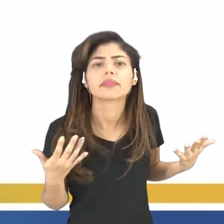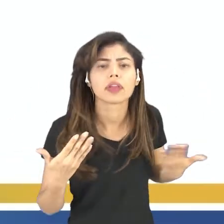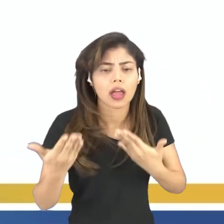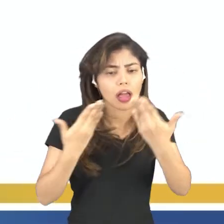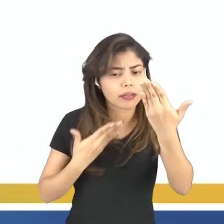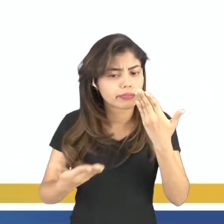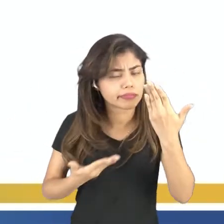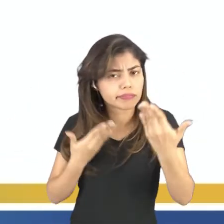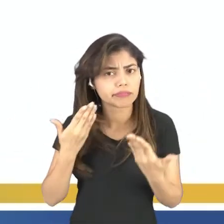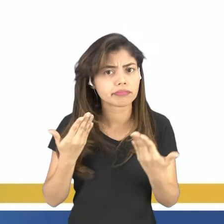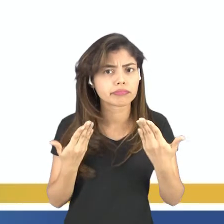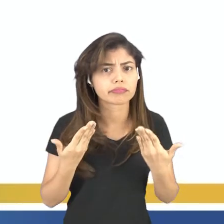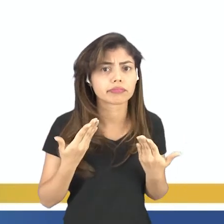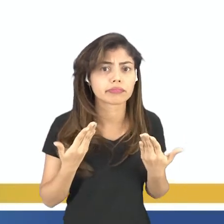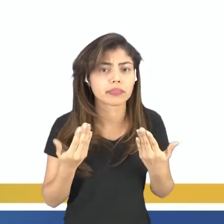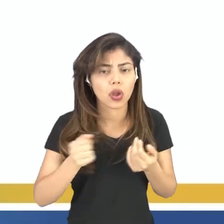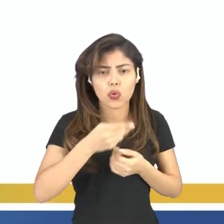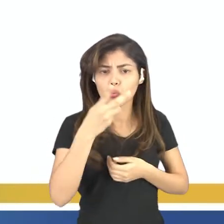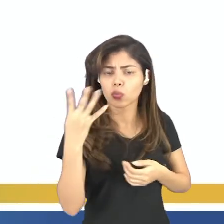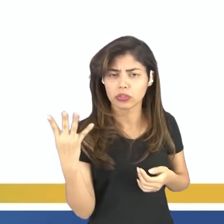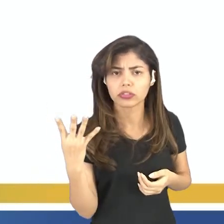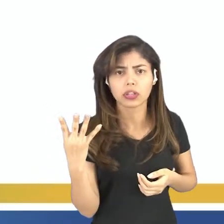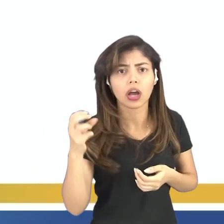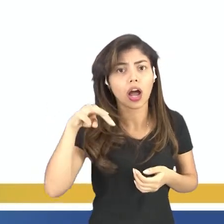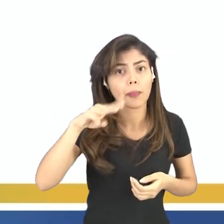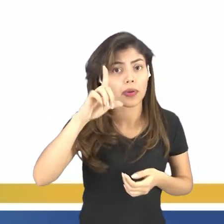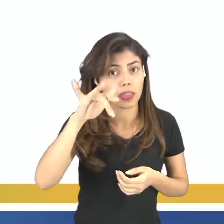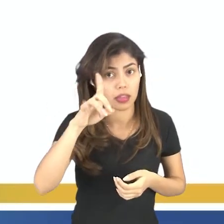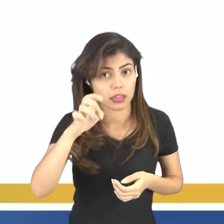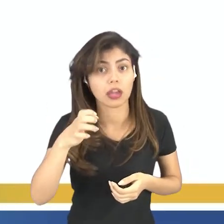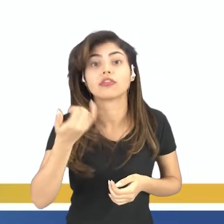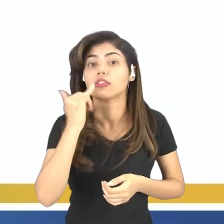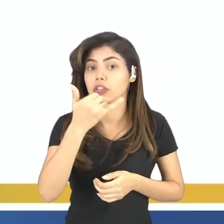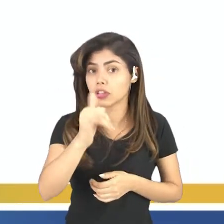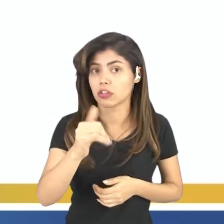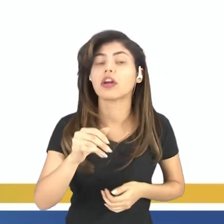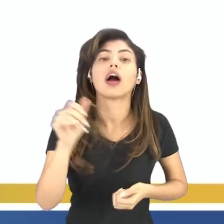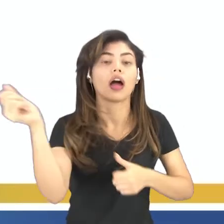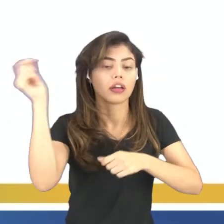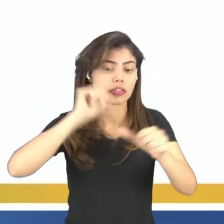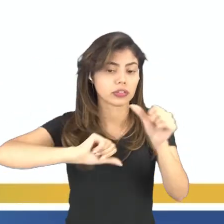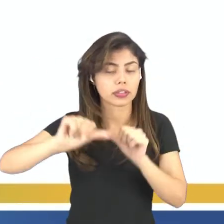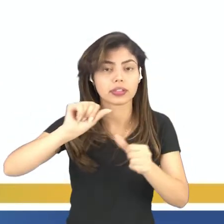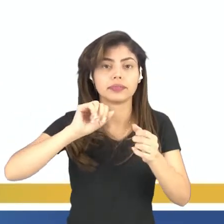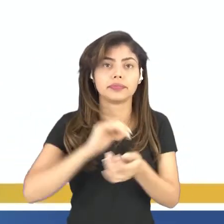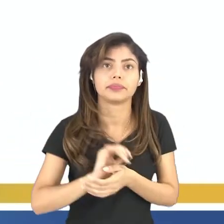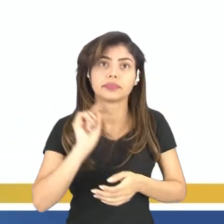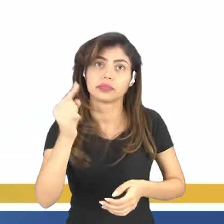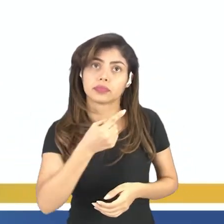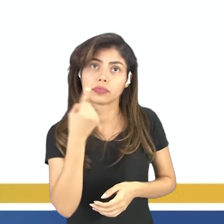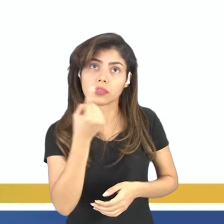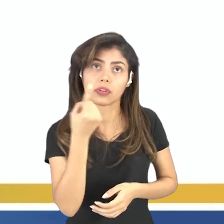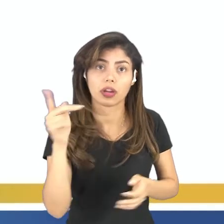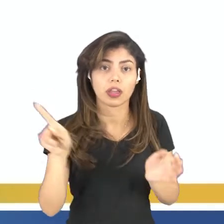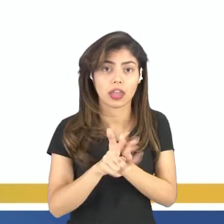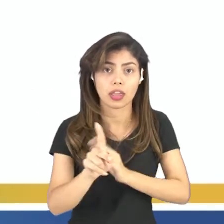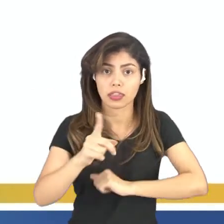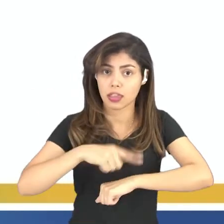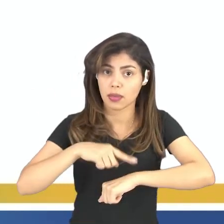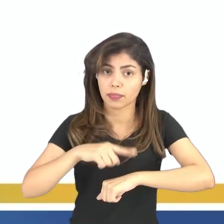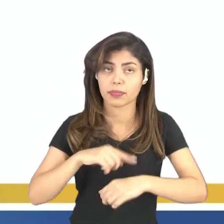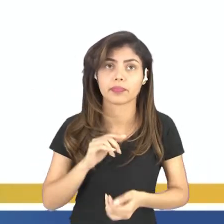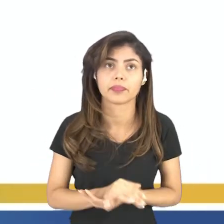ela relaciona a quantidade, a modalidade de energia a ser convertida numa unidade de tempo.